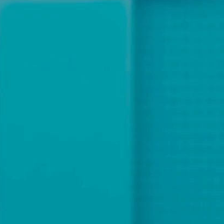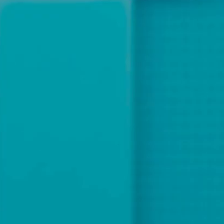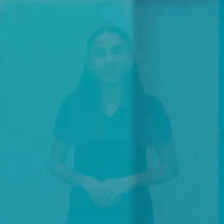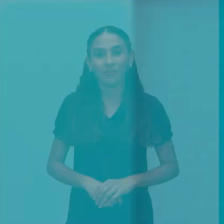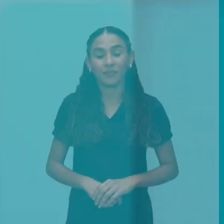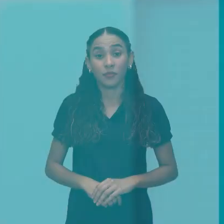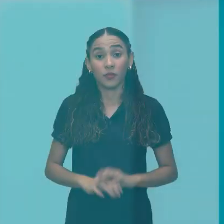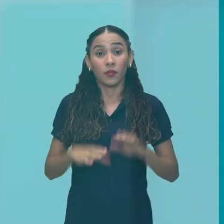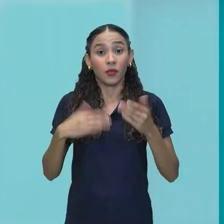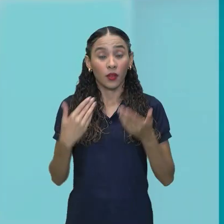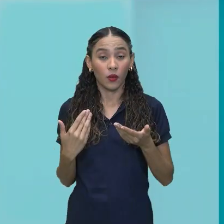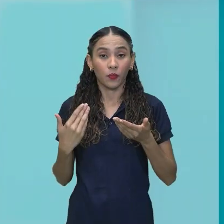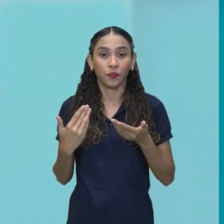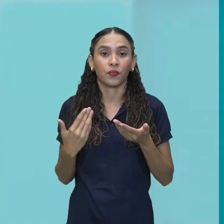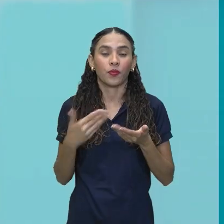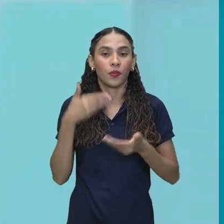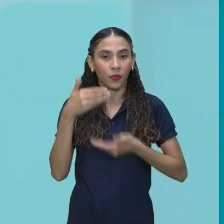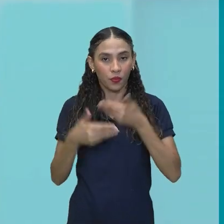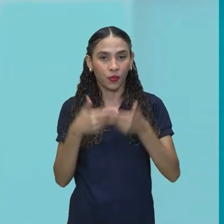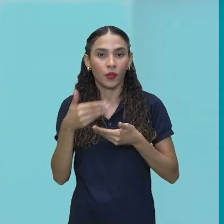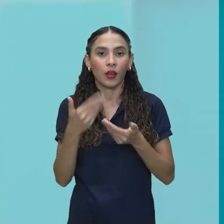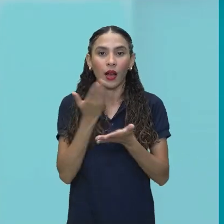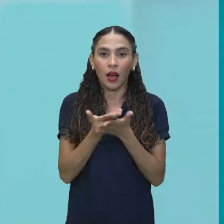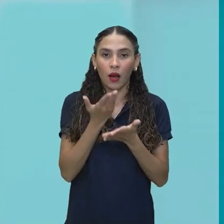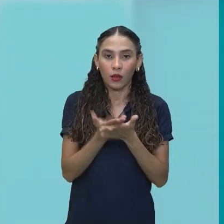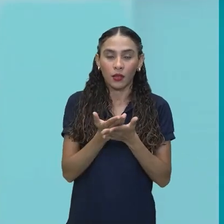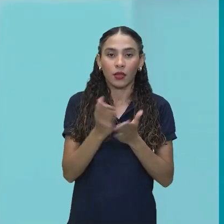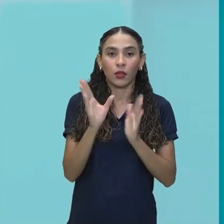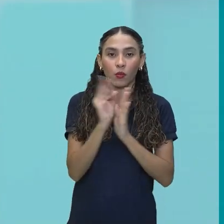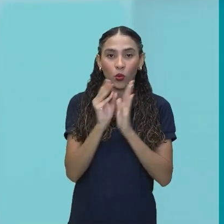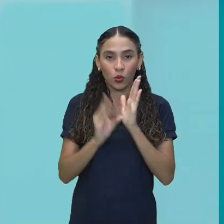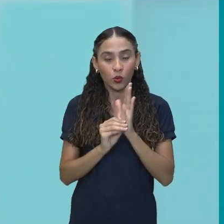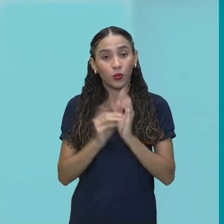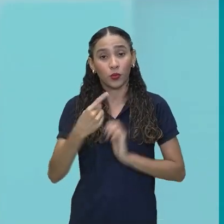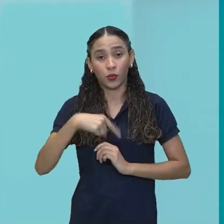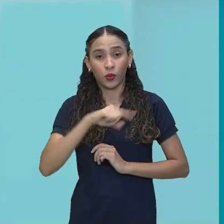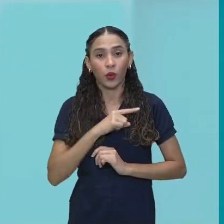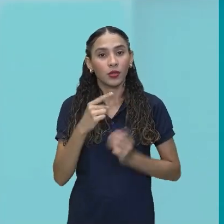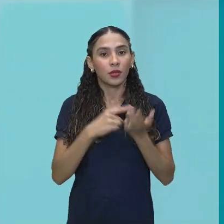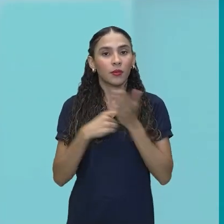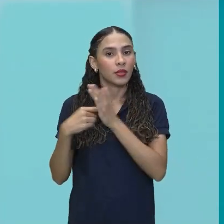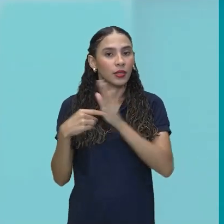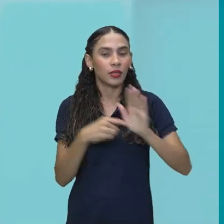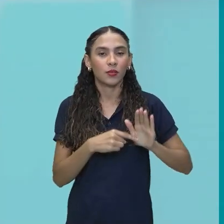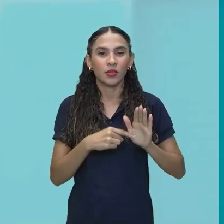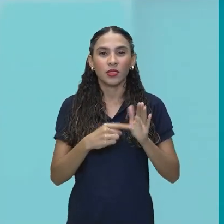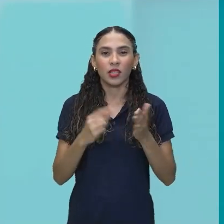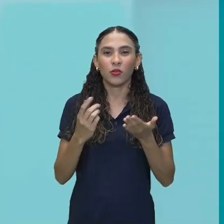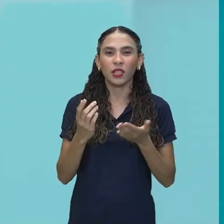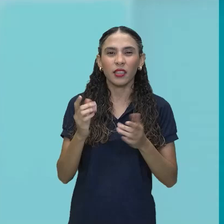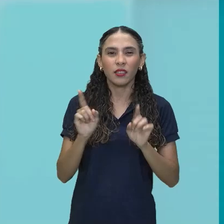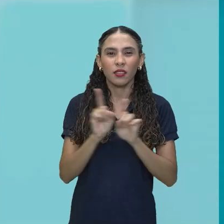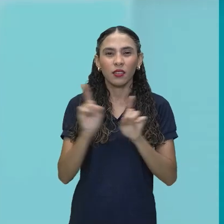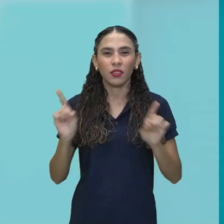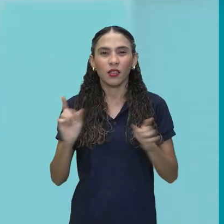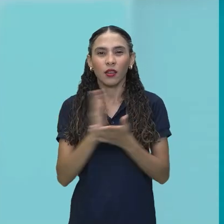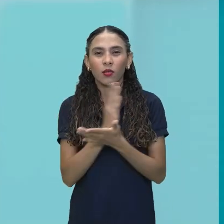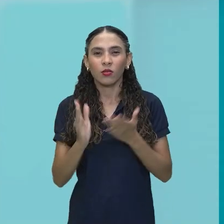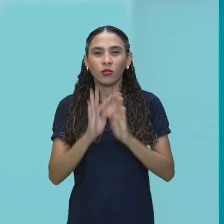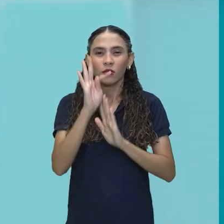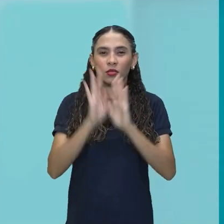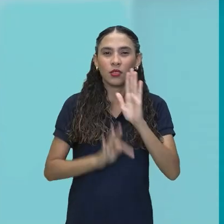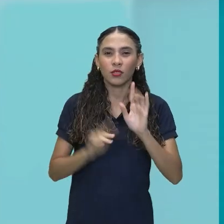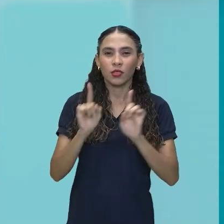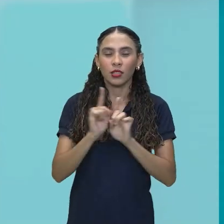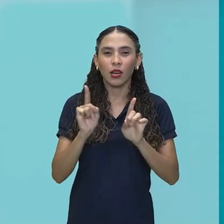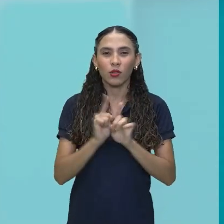Ao longo deste módulo, desta primeira unidade do módulo, nós temos trazido alguns textos que abordam a questão do